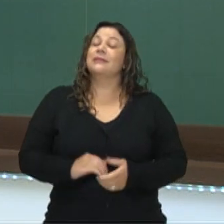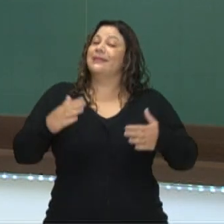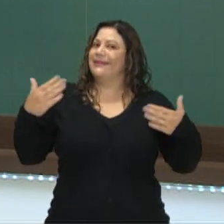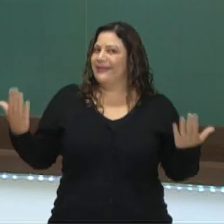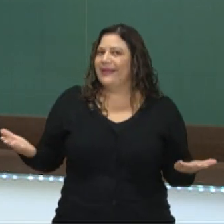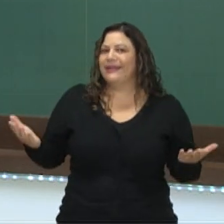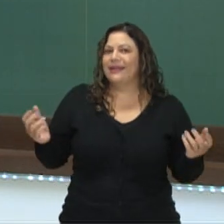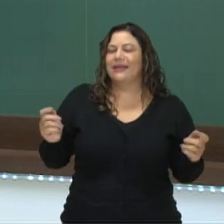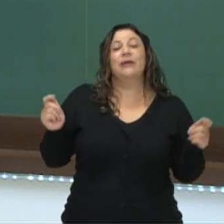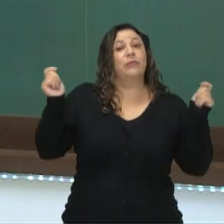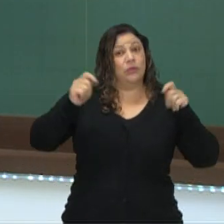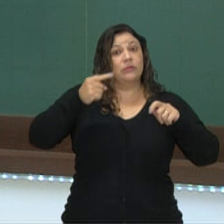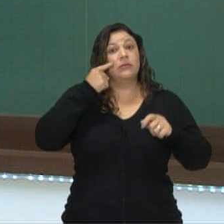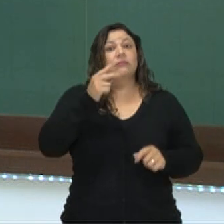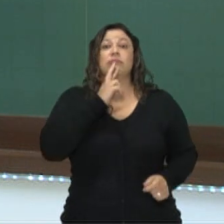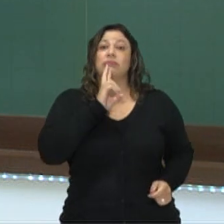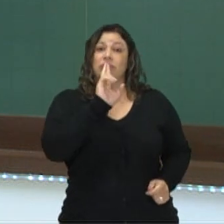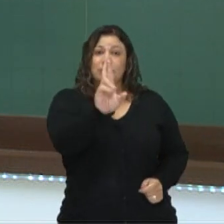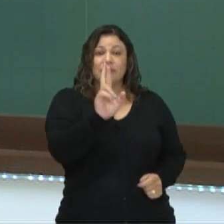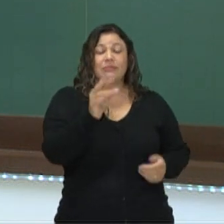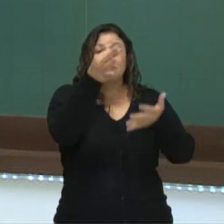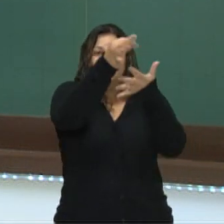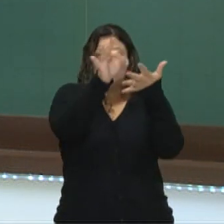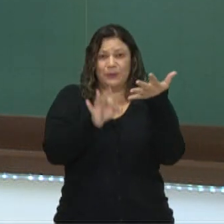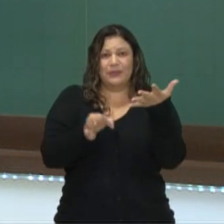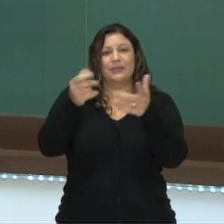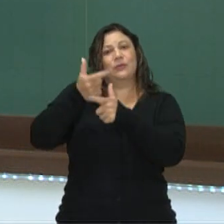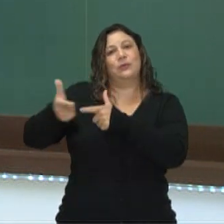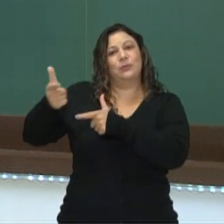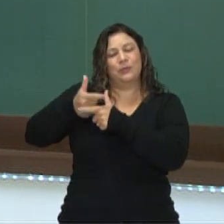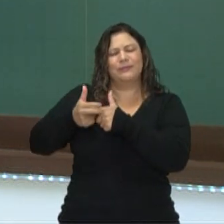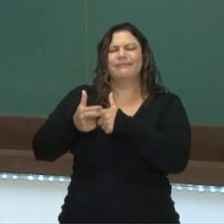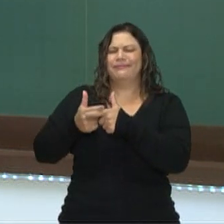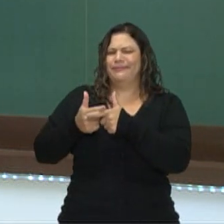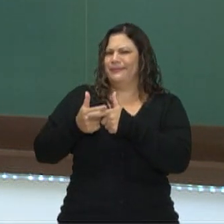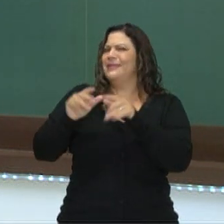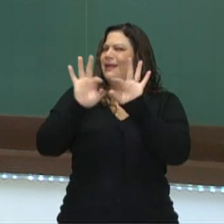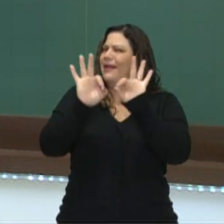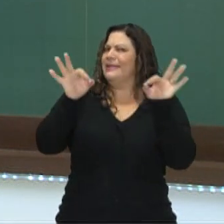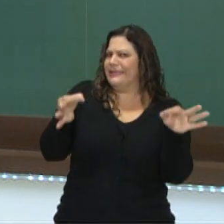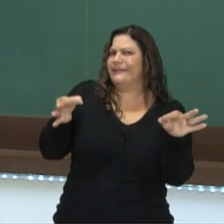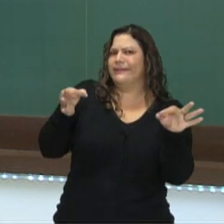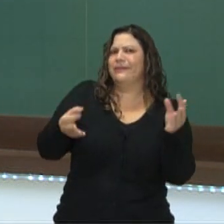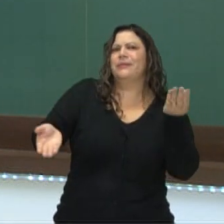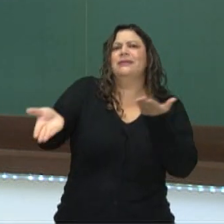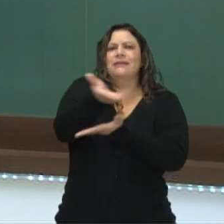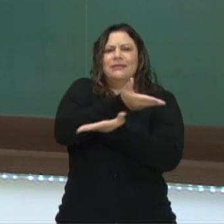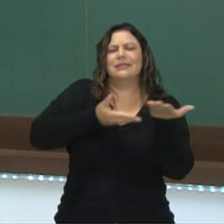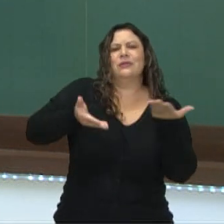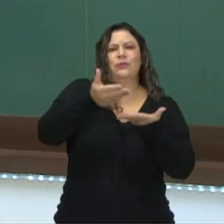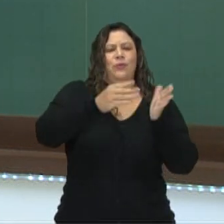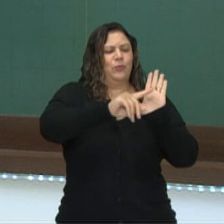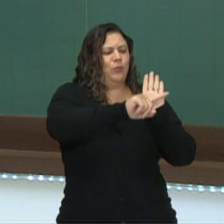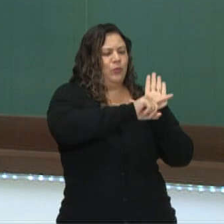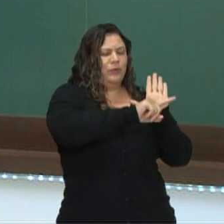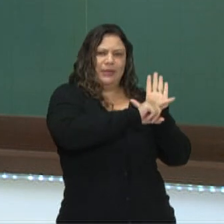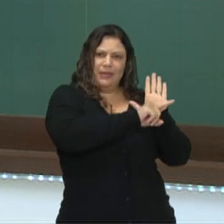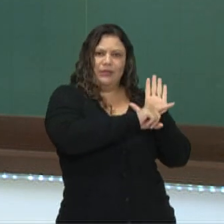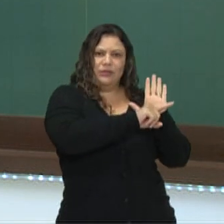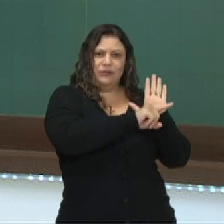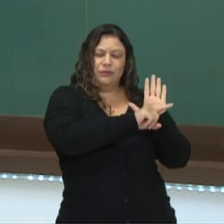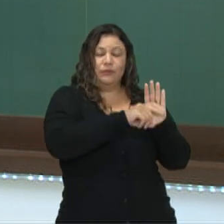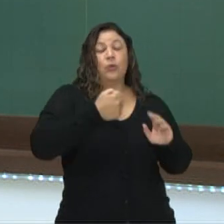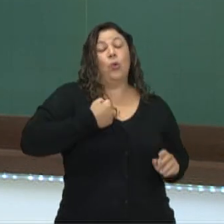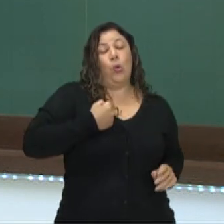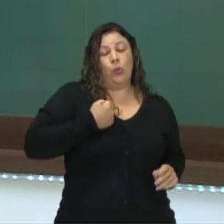E aí, podemos fazer a resolução, a correção desse problema? Um problema simples que envolve aí os números negativos, os números